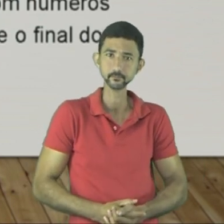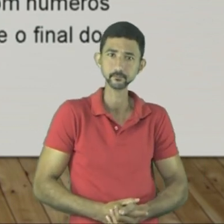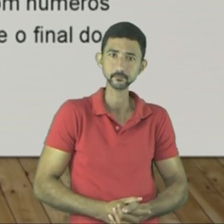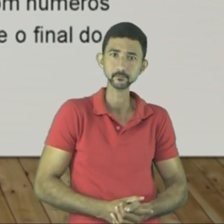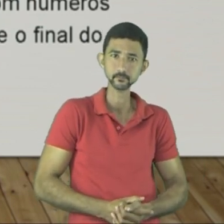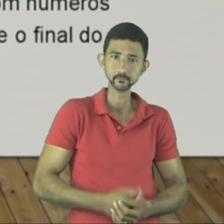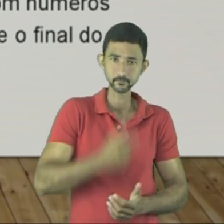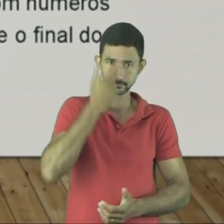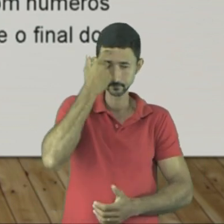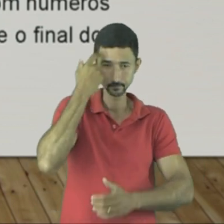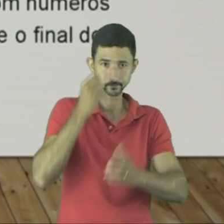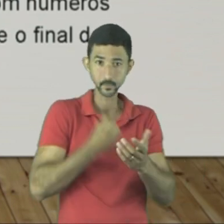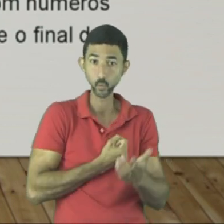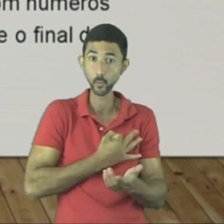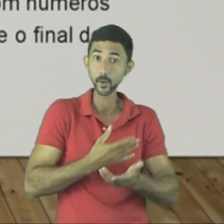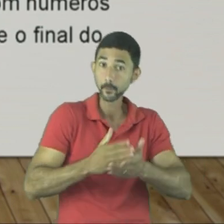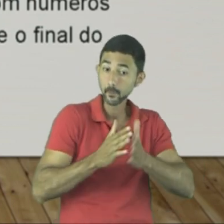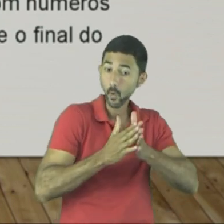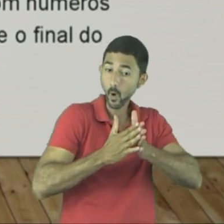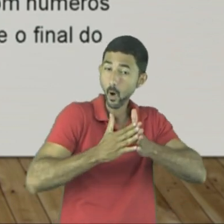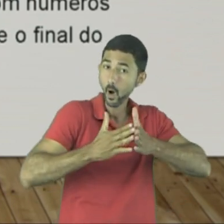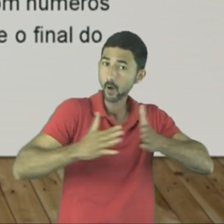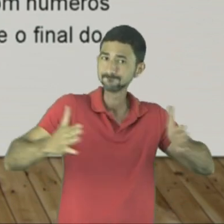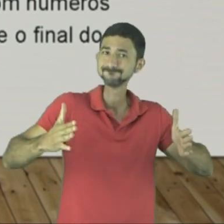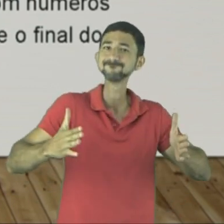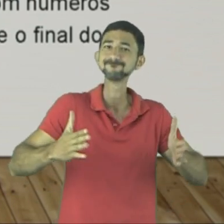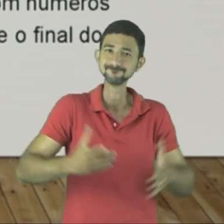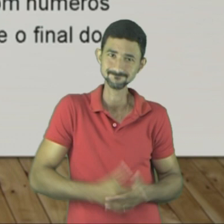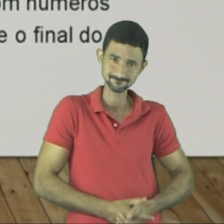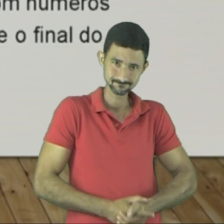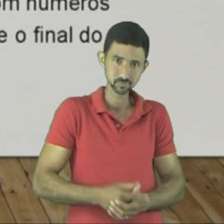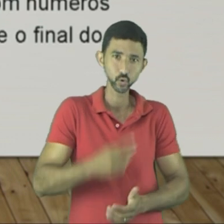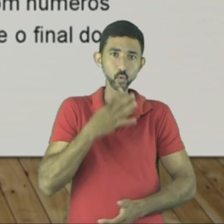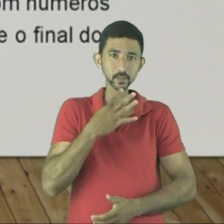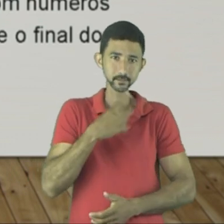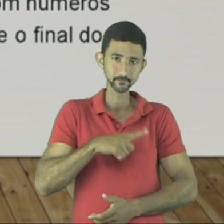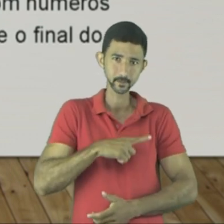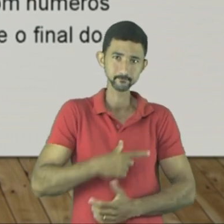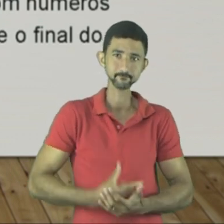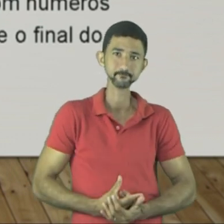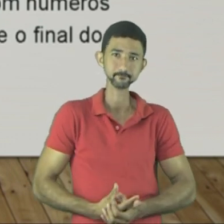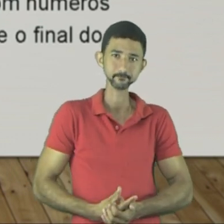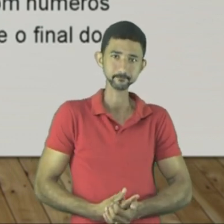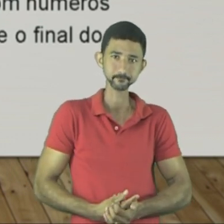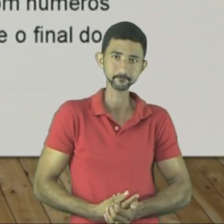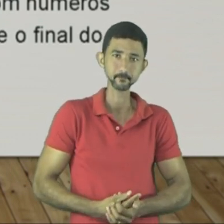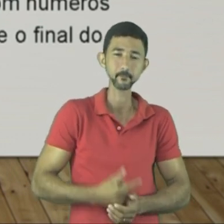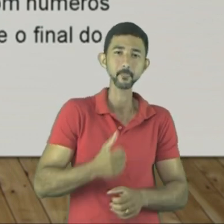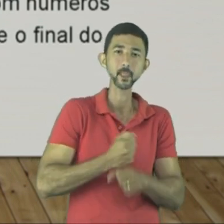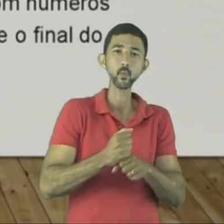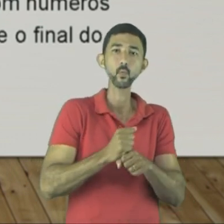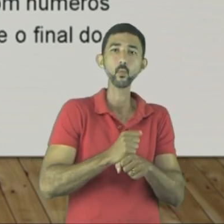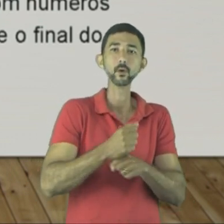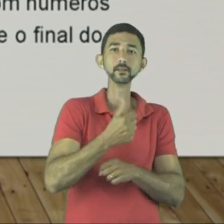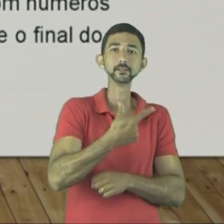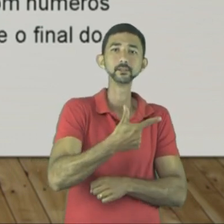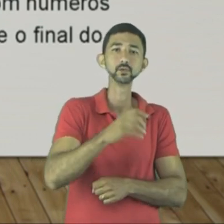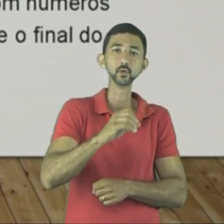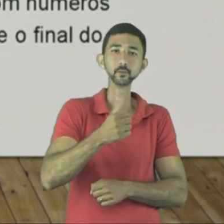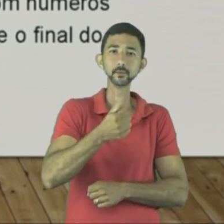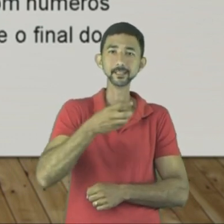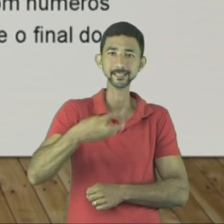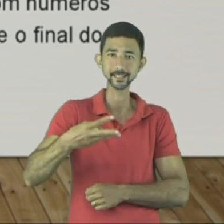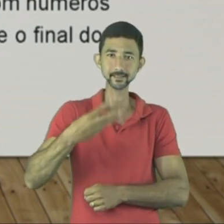o maior número primo, até agora, tá? Conhecido, possui. E em 2013, ó, o